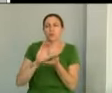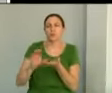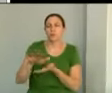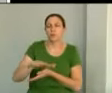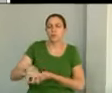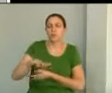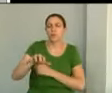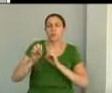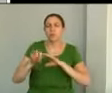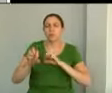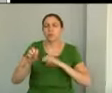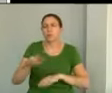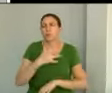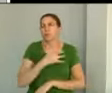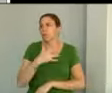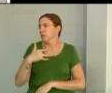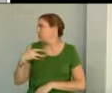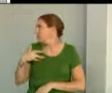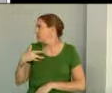áreas da educação e saúde,